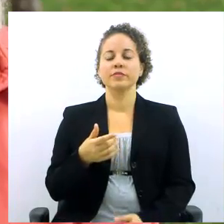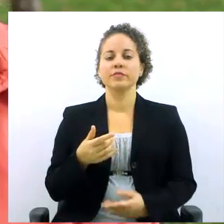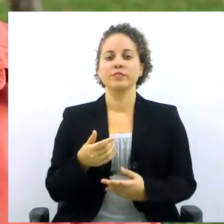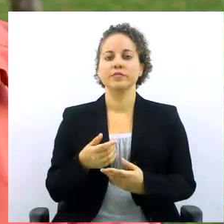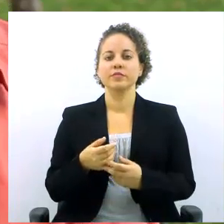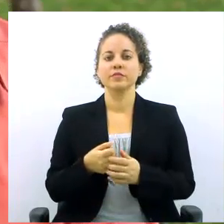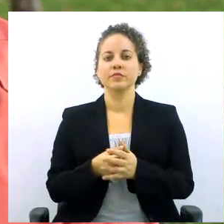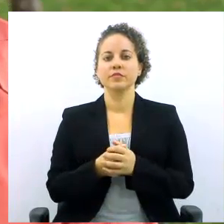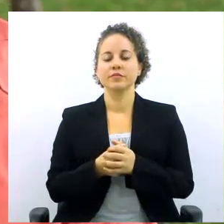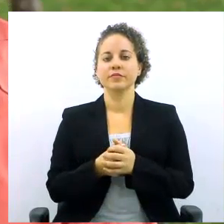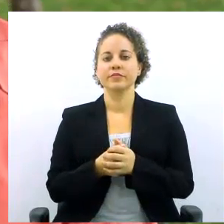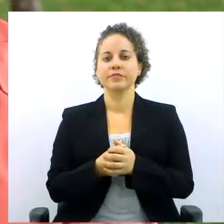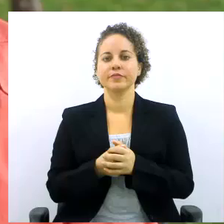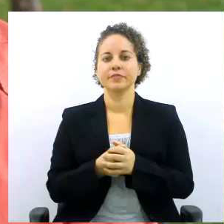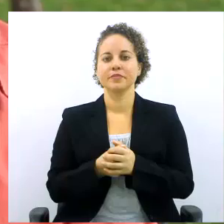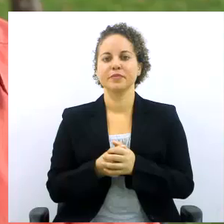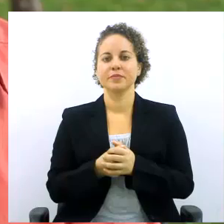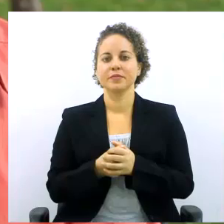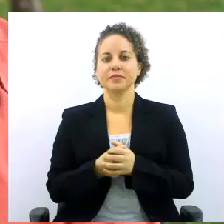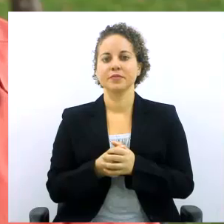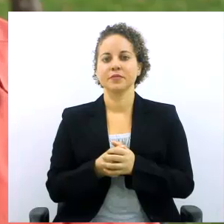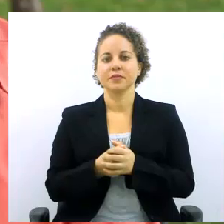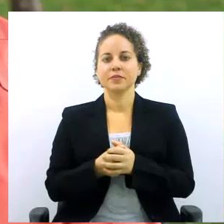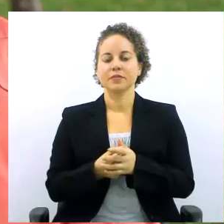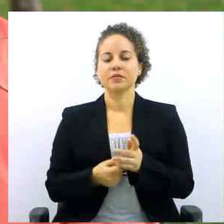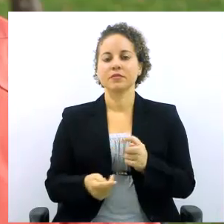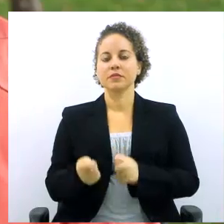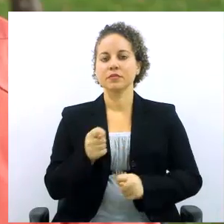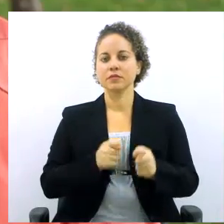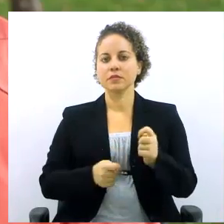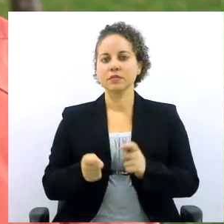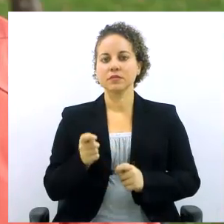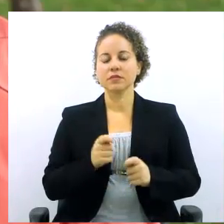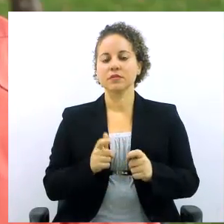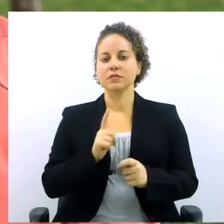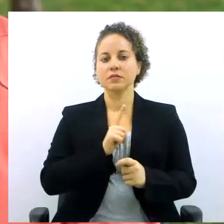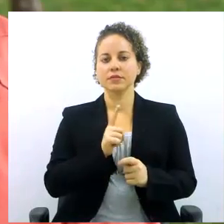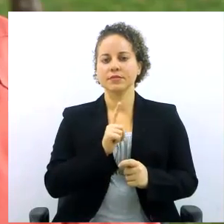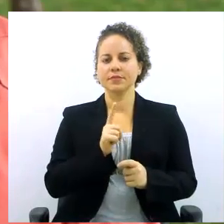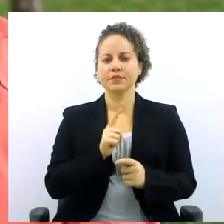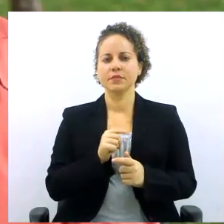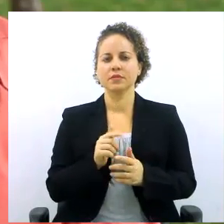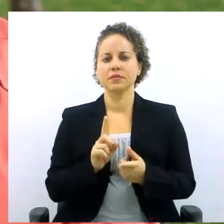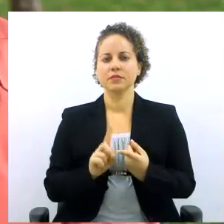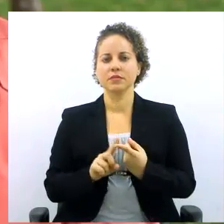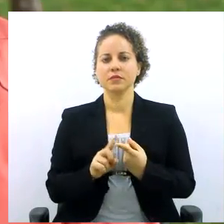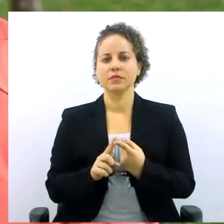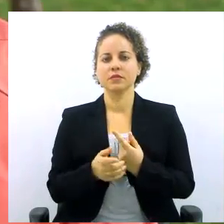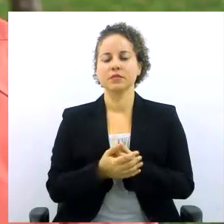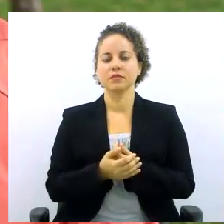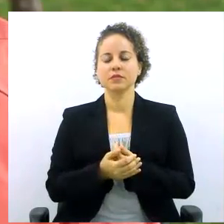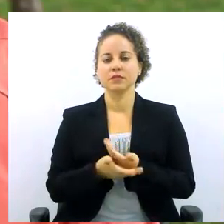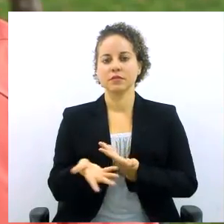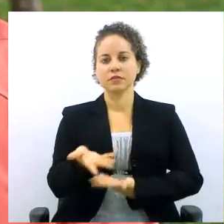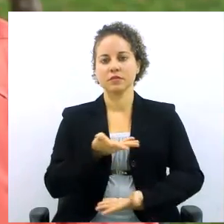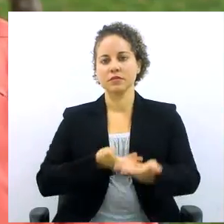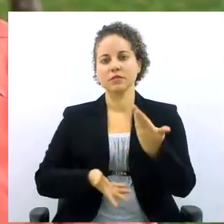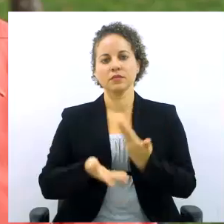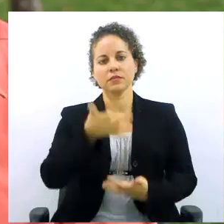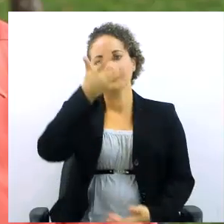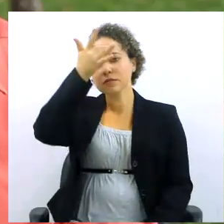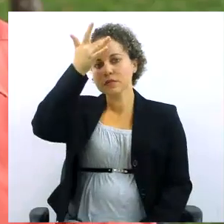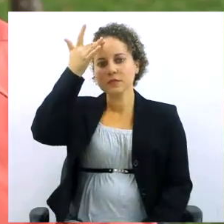trouxe esse tipo de economia, digamos assim, por causa da relação do